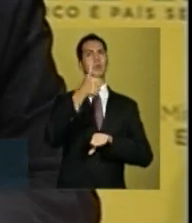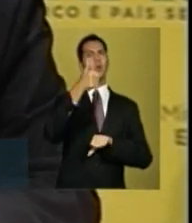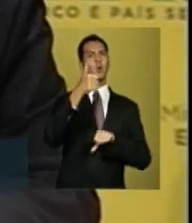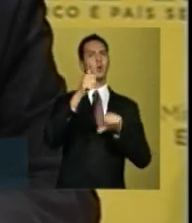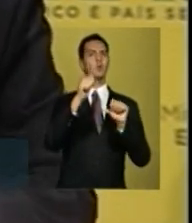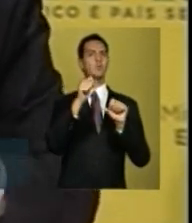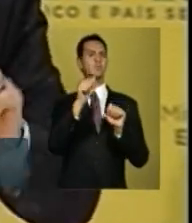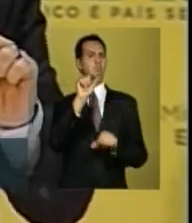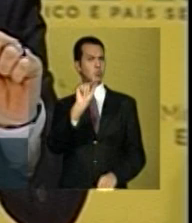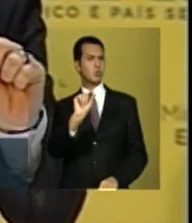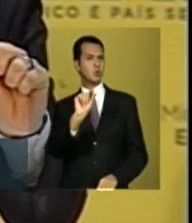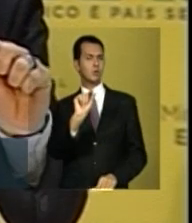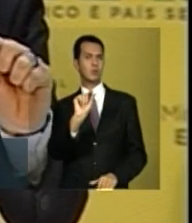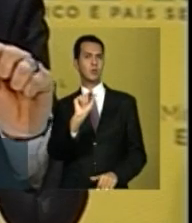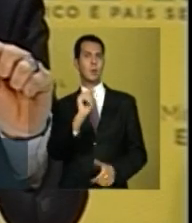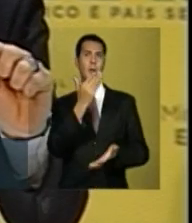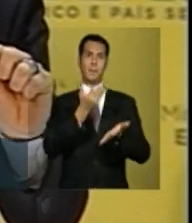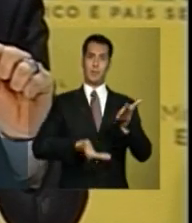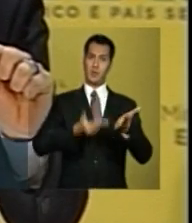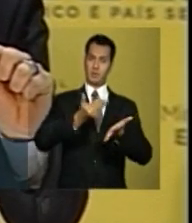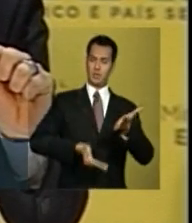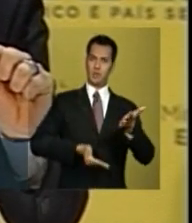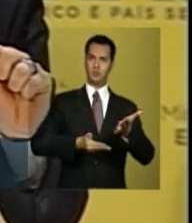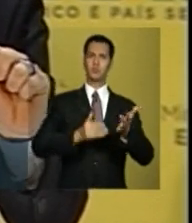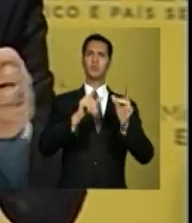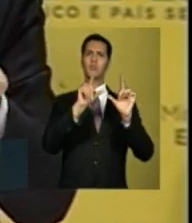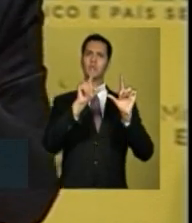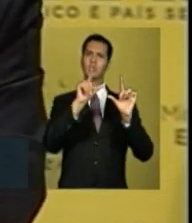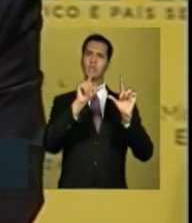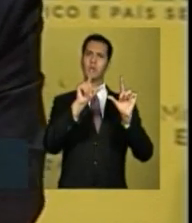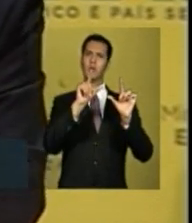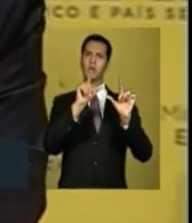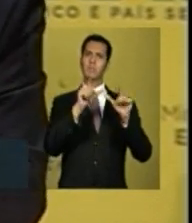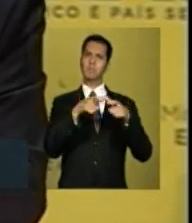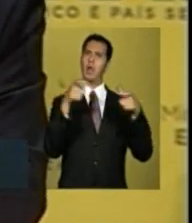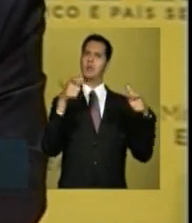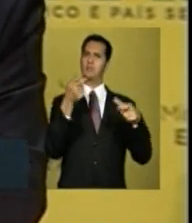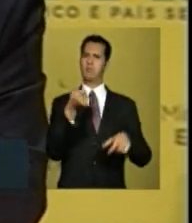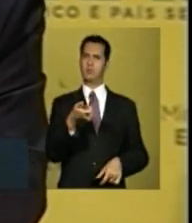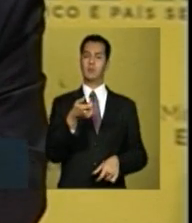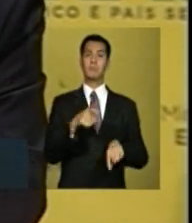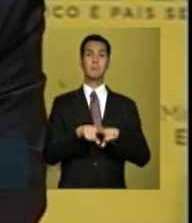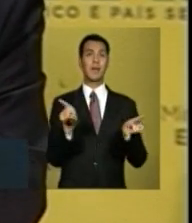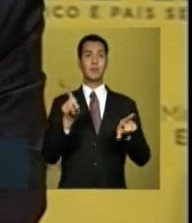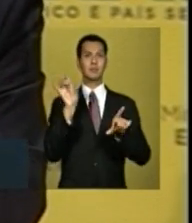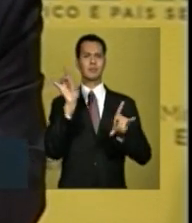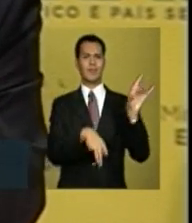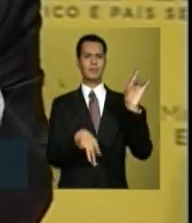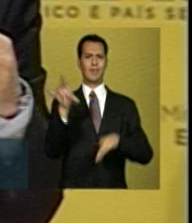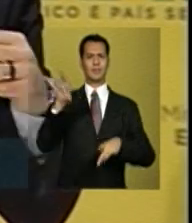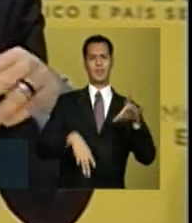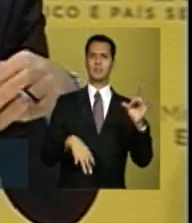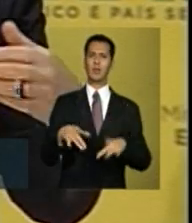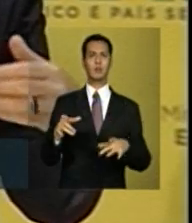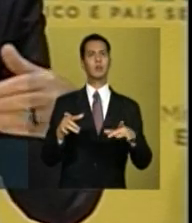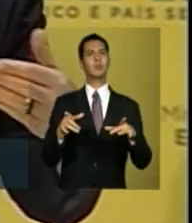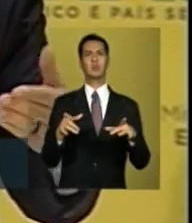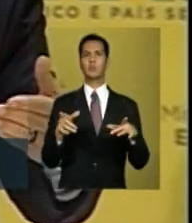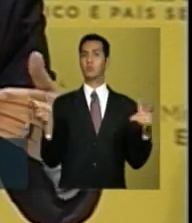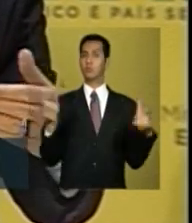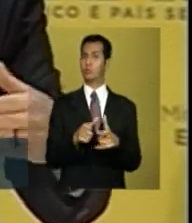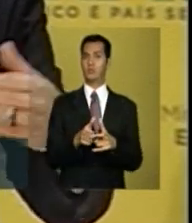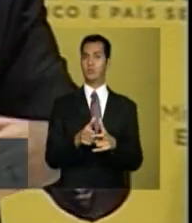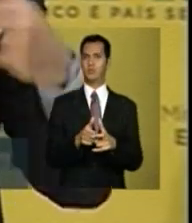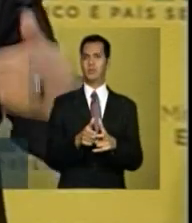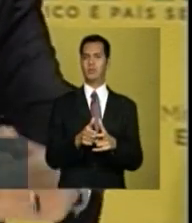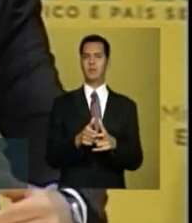indicador a reprovação cresceu um pouquinho mas caiu a evasão quer dizer os alunos mesmo aqueles que